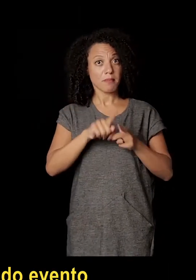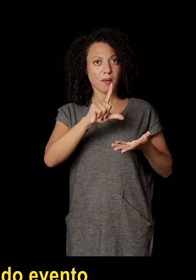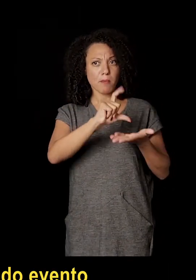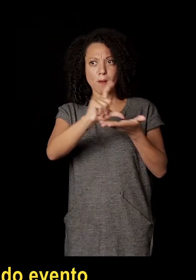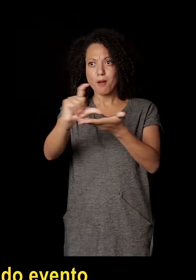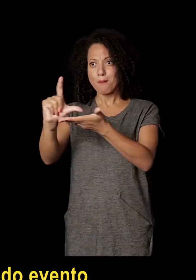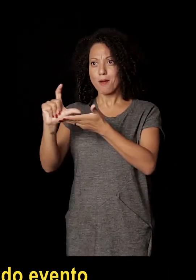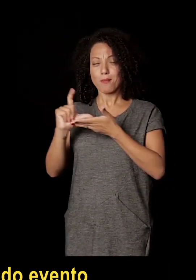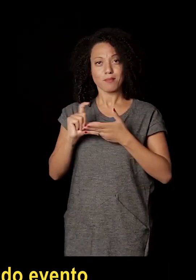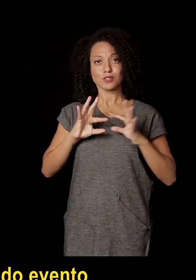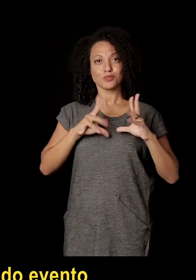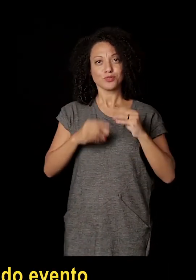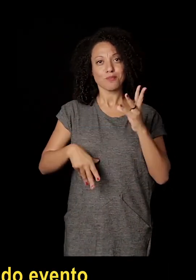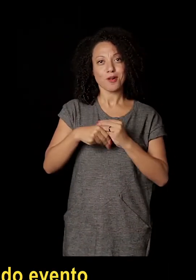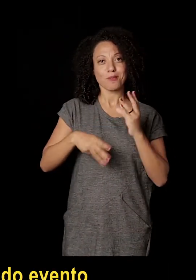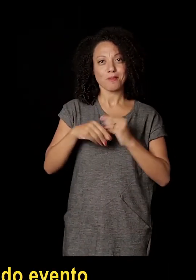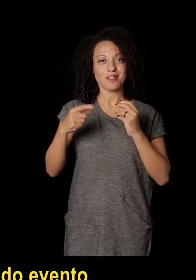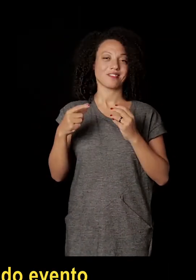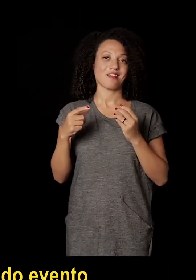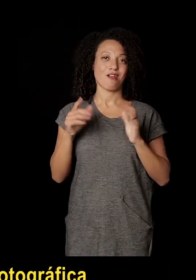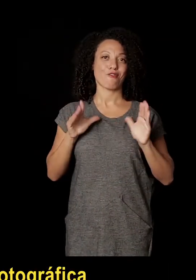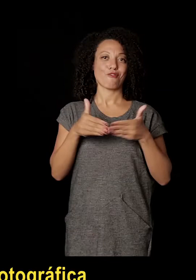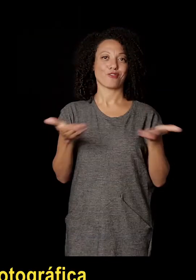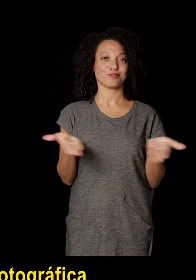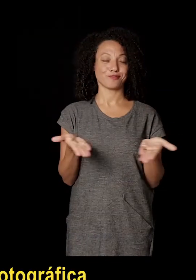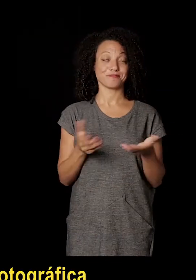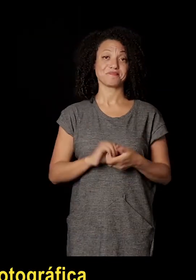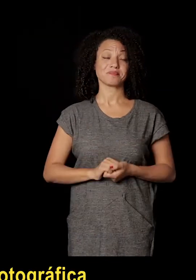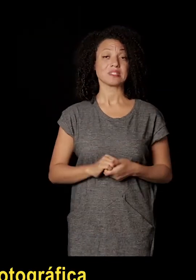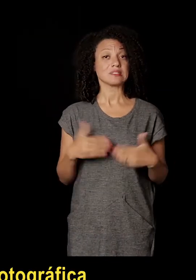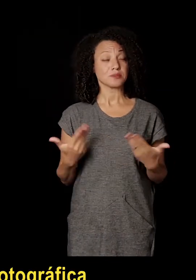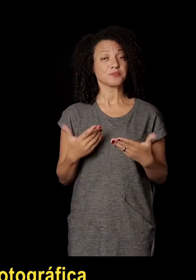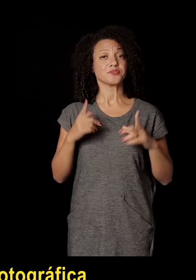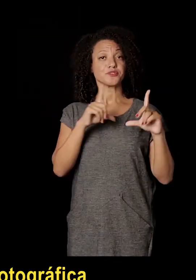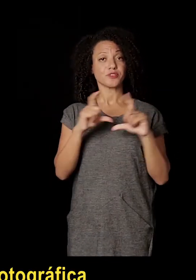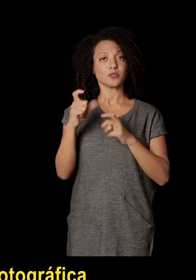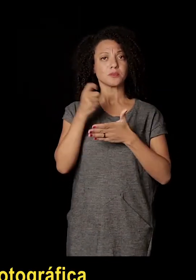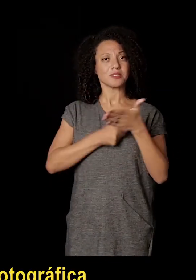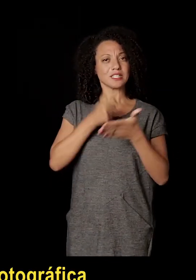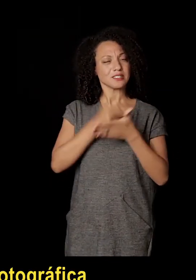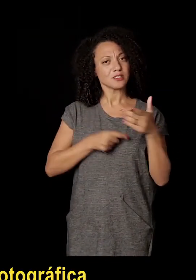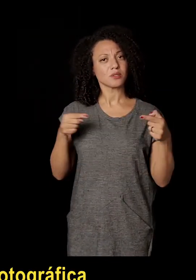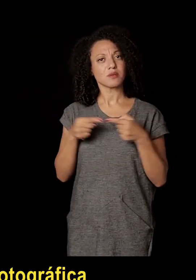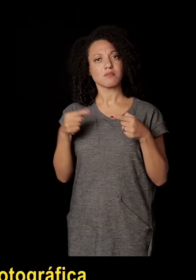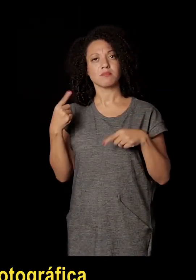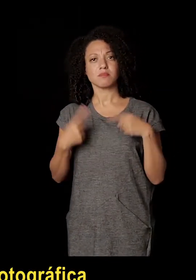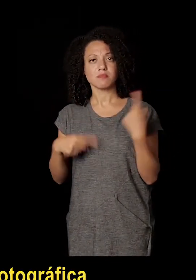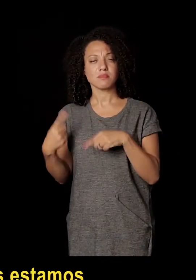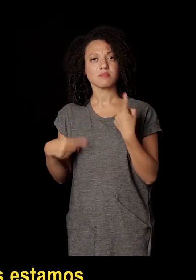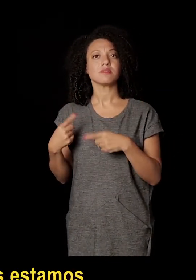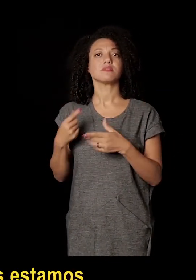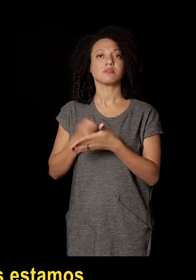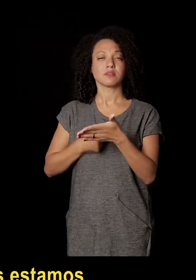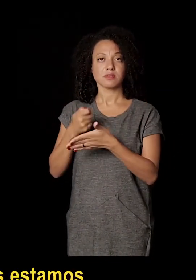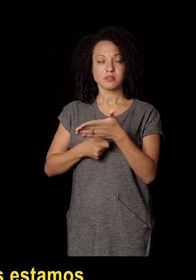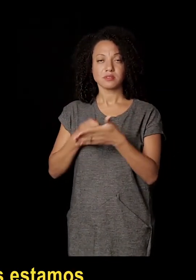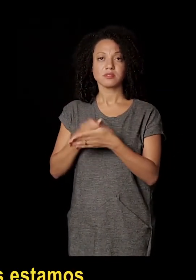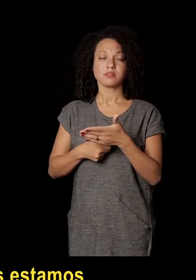para complementar o trabalho. Então, eu acho que a militância fotográfica vem de uma militância política e de uma